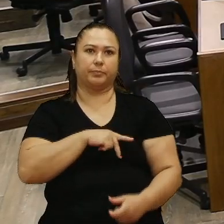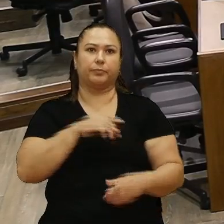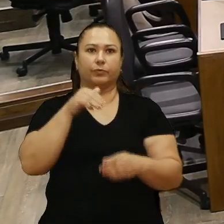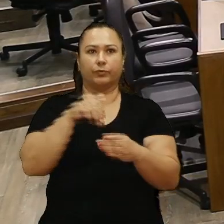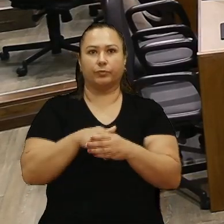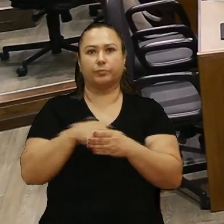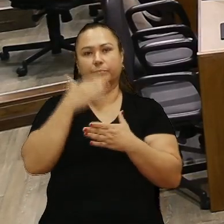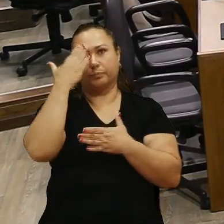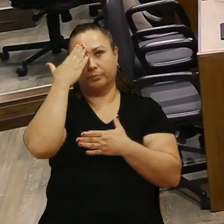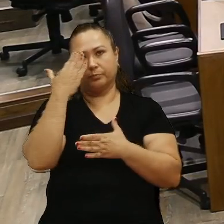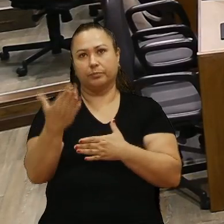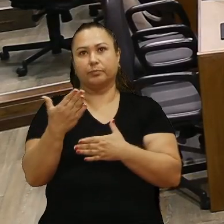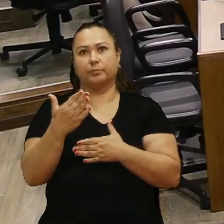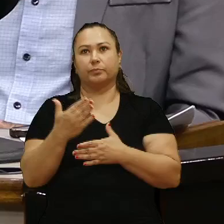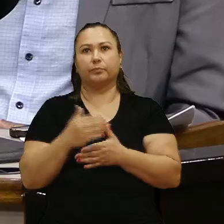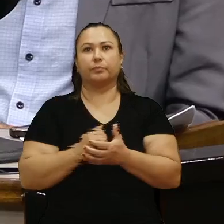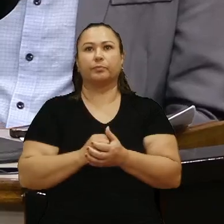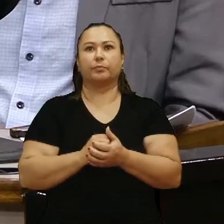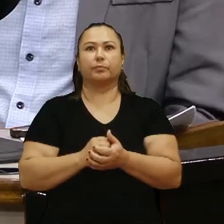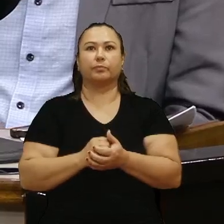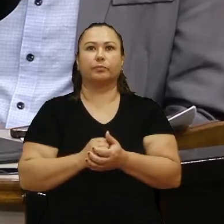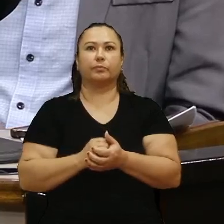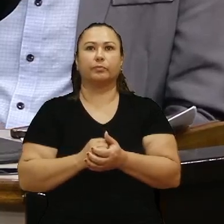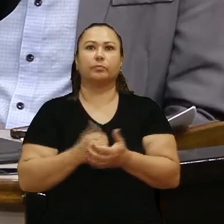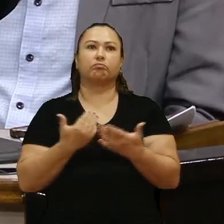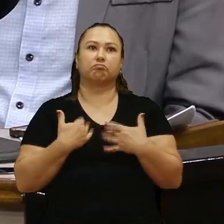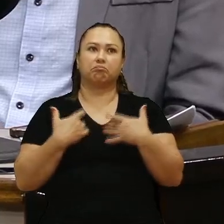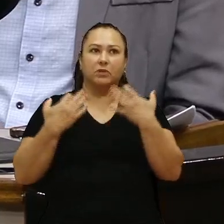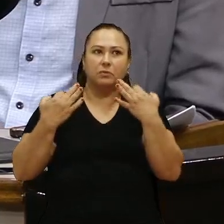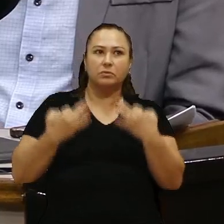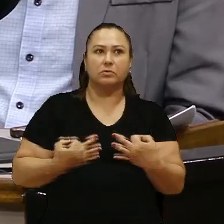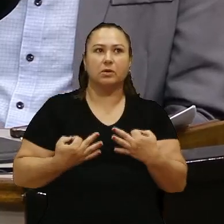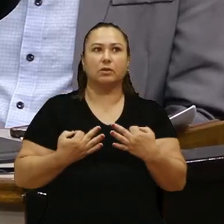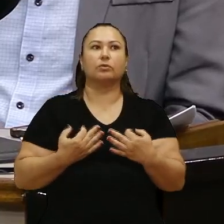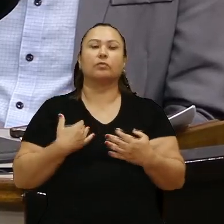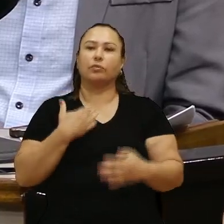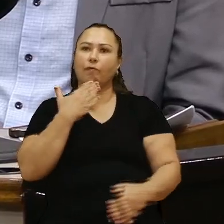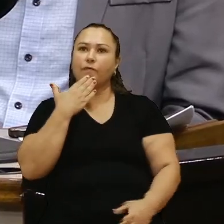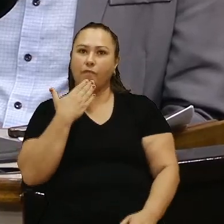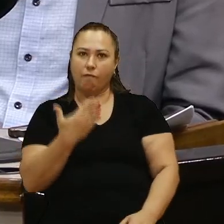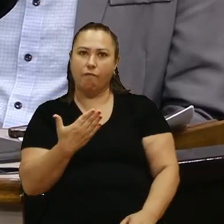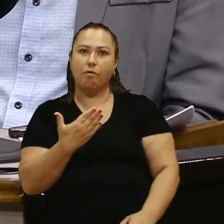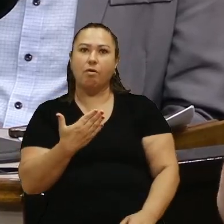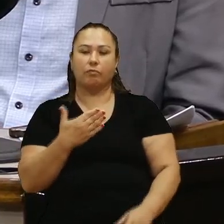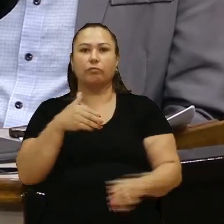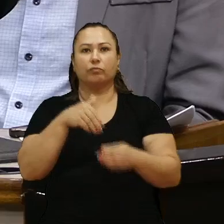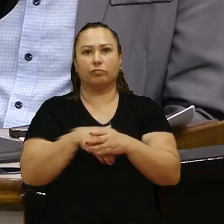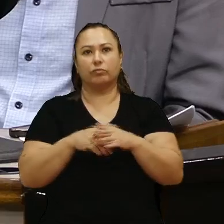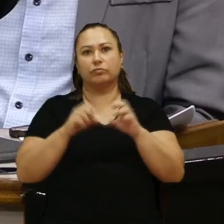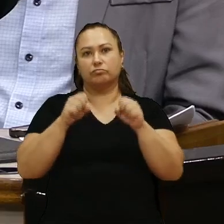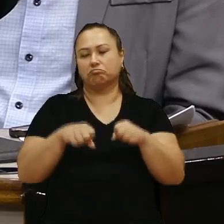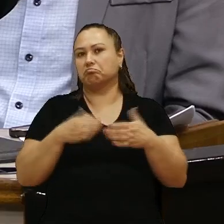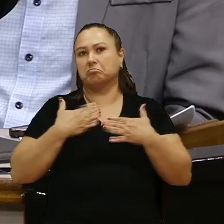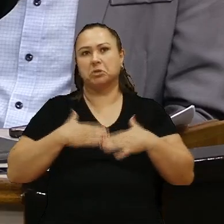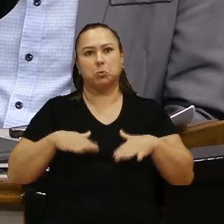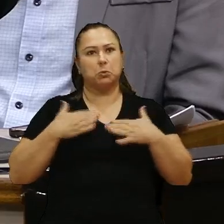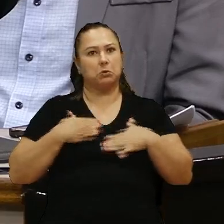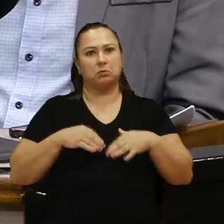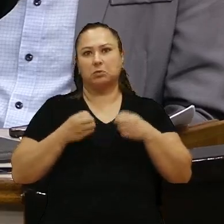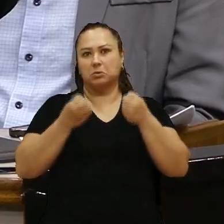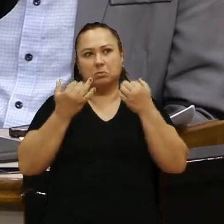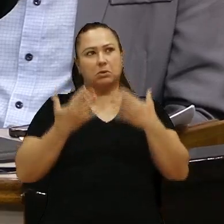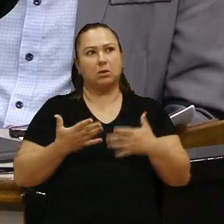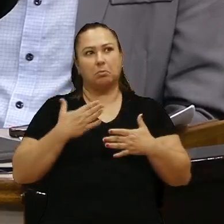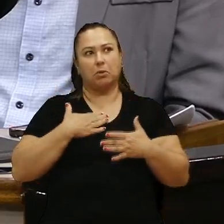Obrigado, senhor presidente. Eu certamente voto favorável e eu tenho tranquilidade para justificar meu